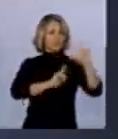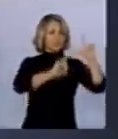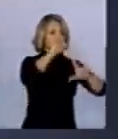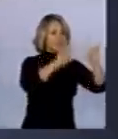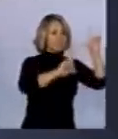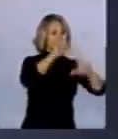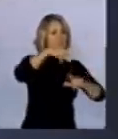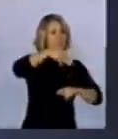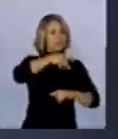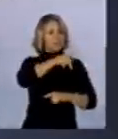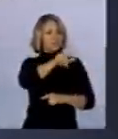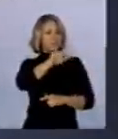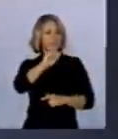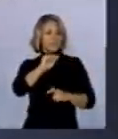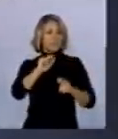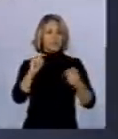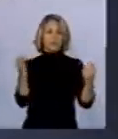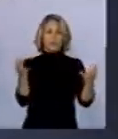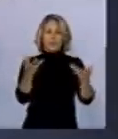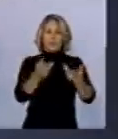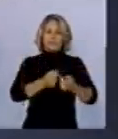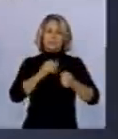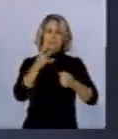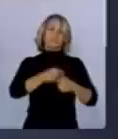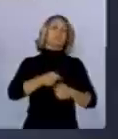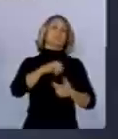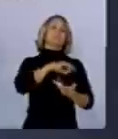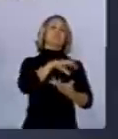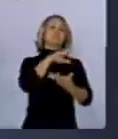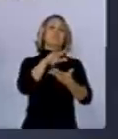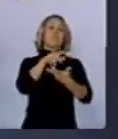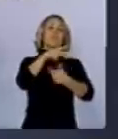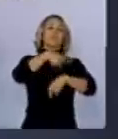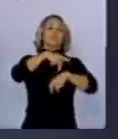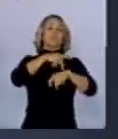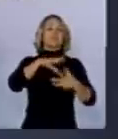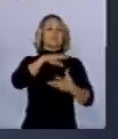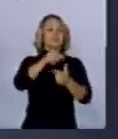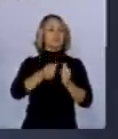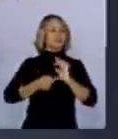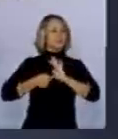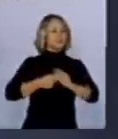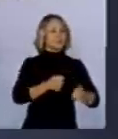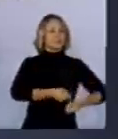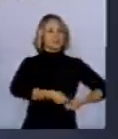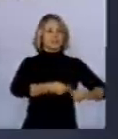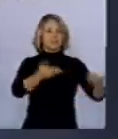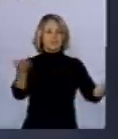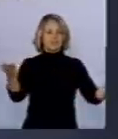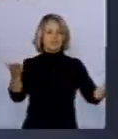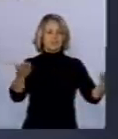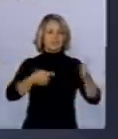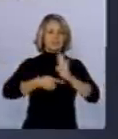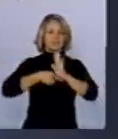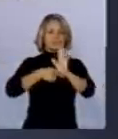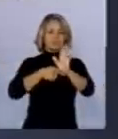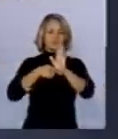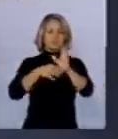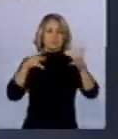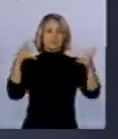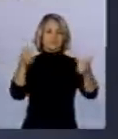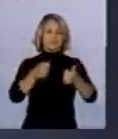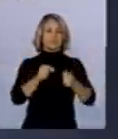capilaridade em quase todos os países do mundo ajudaram a disseminar a cultura brasileira permitindo a internacionalização dos seus